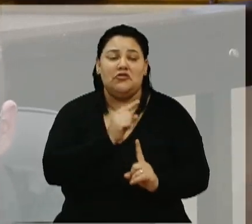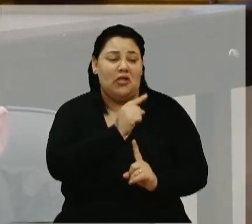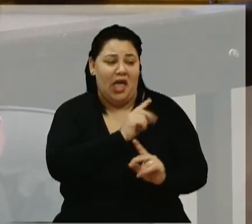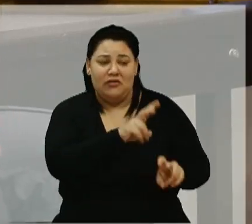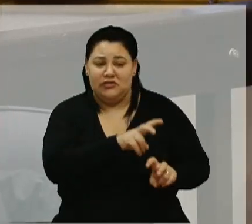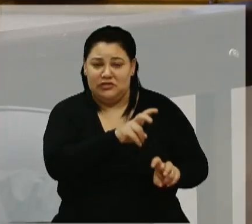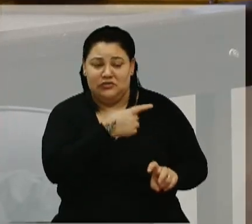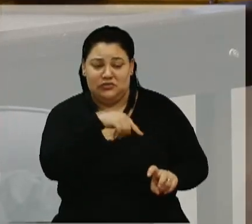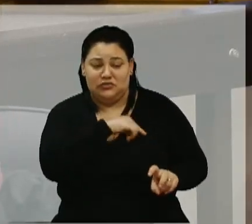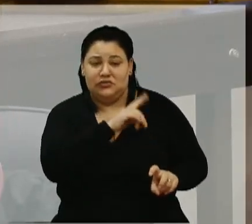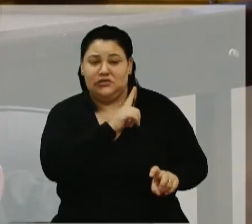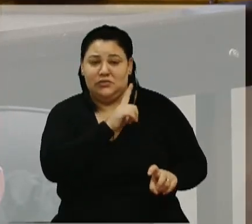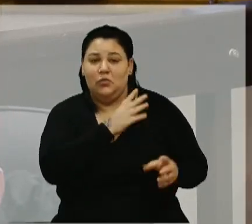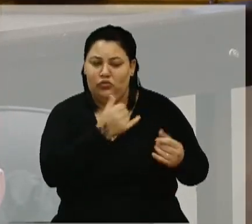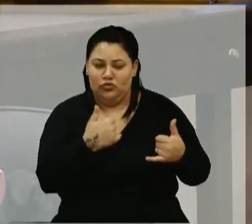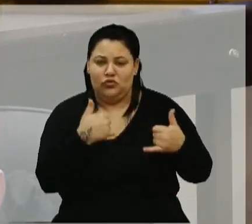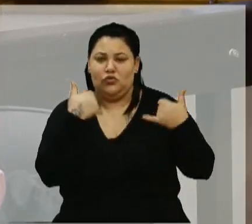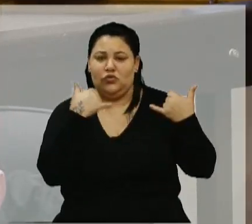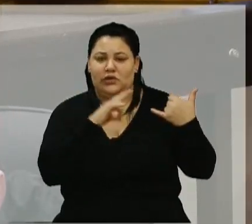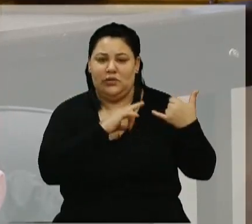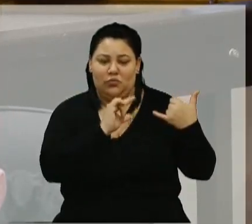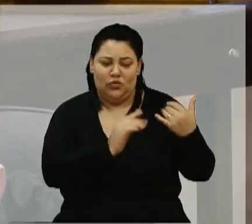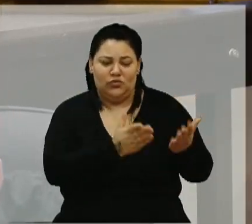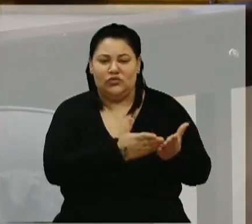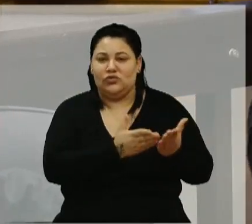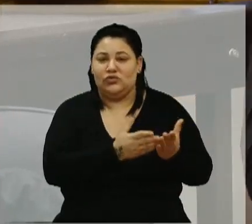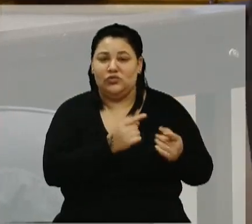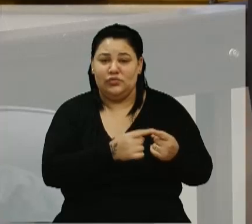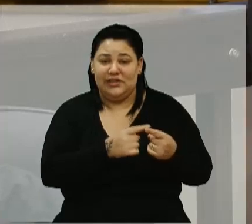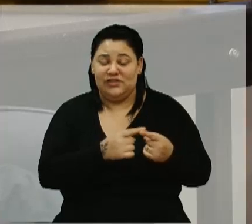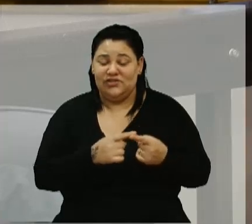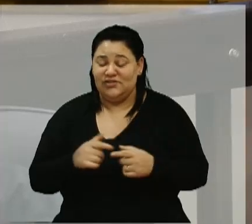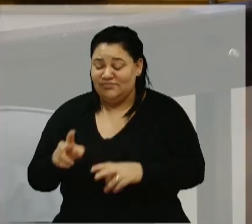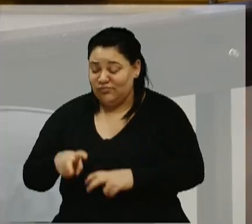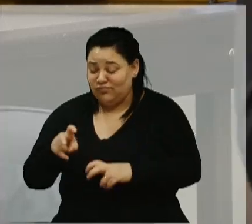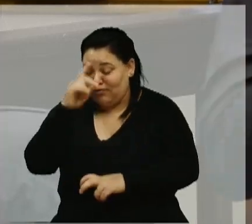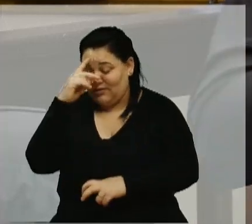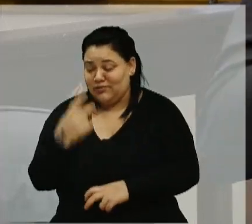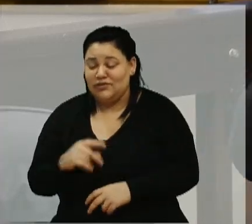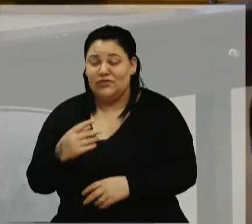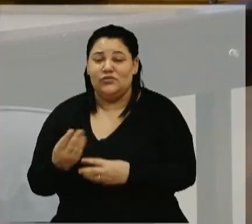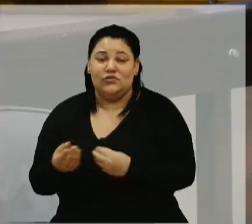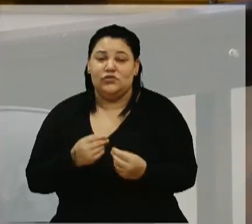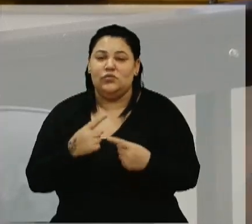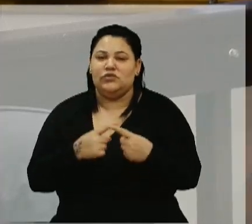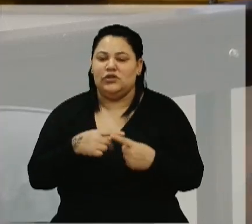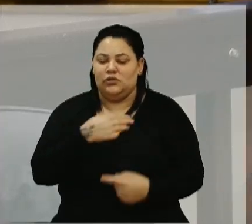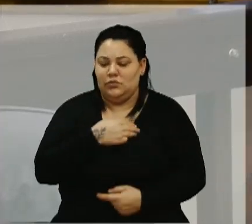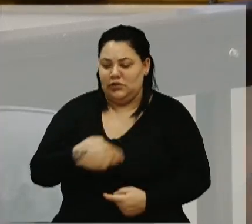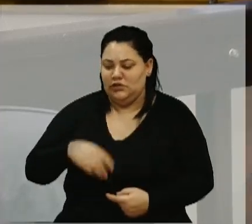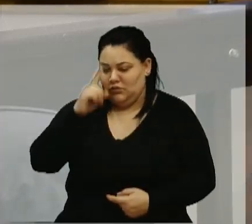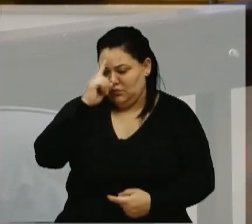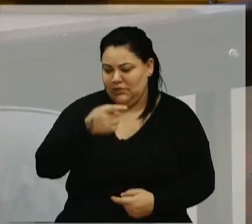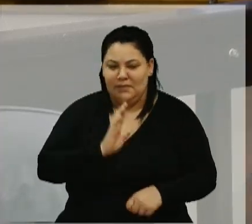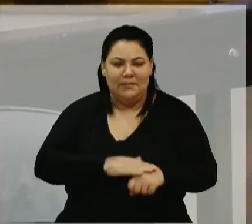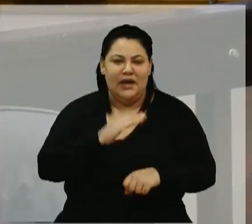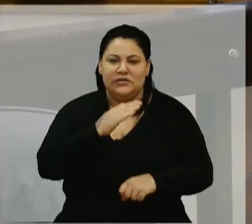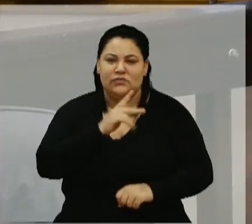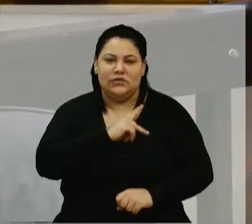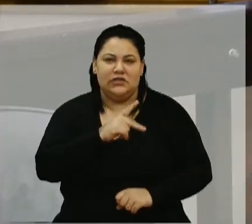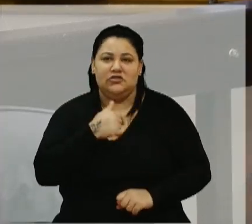temos com muito orgulho menos estudo, porque nós ficamos lá produzir alimentos, por que o ministro manda mais que o presidente? Eu não tenho resposta.